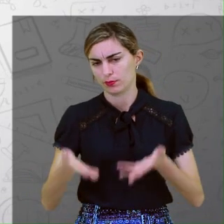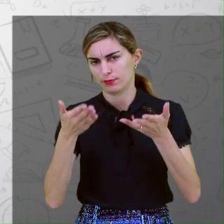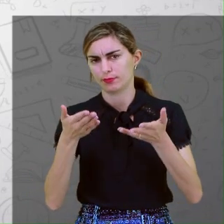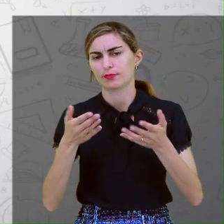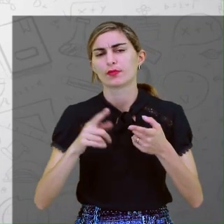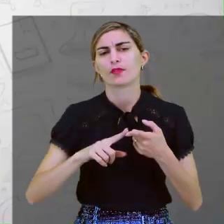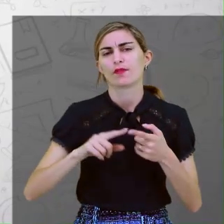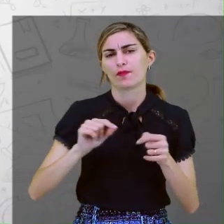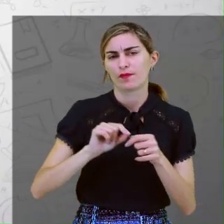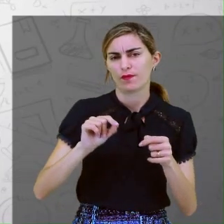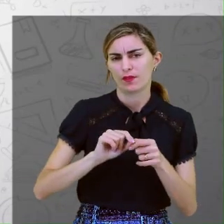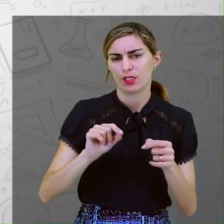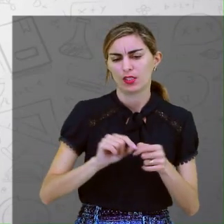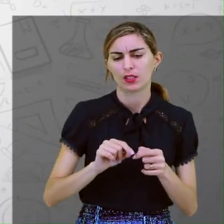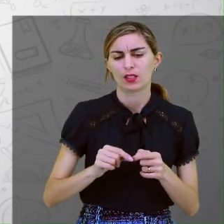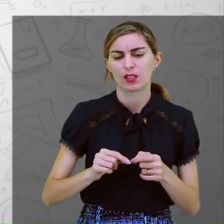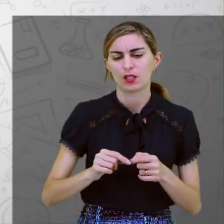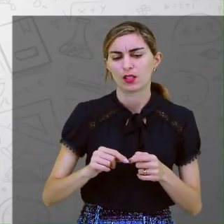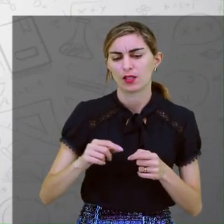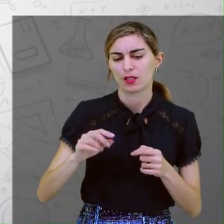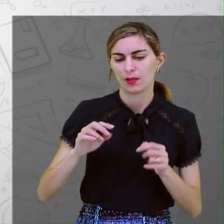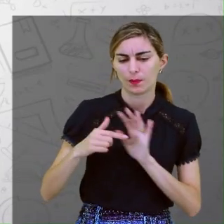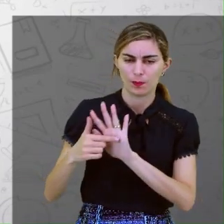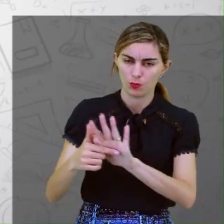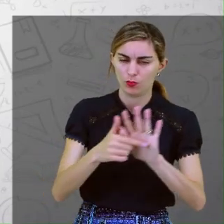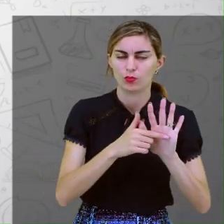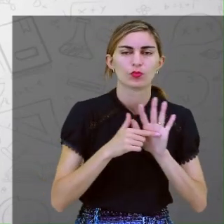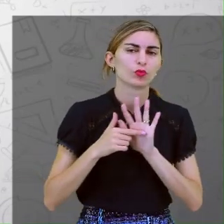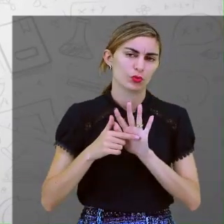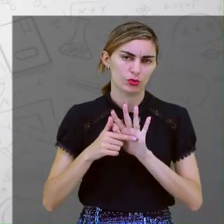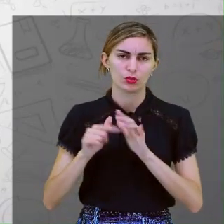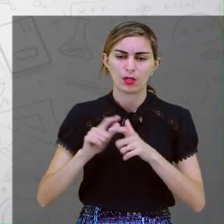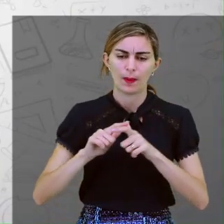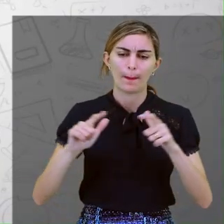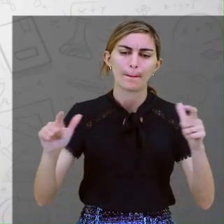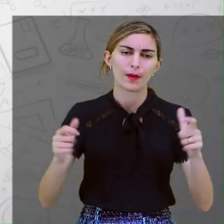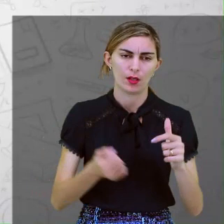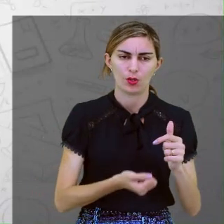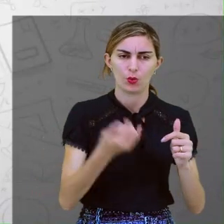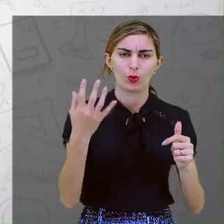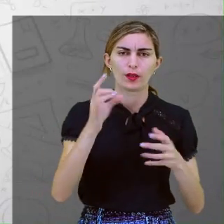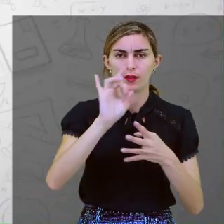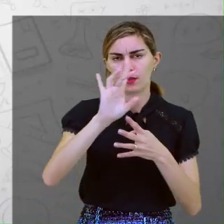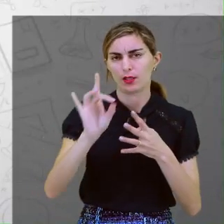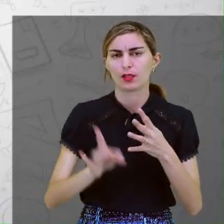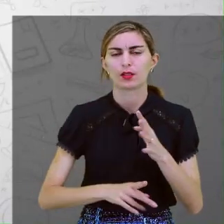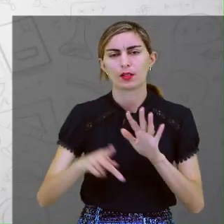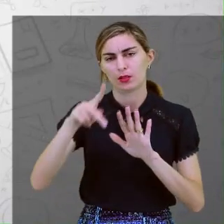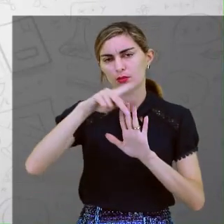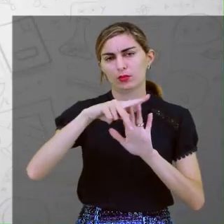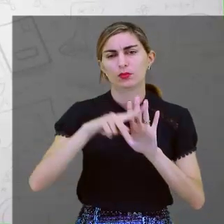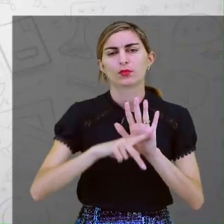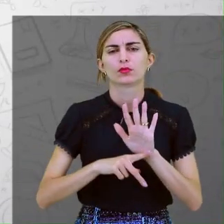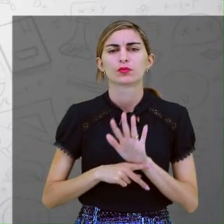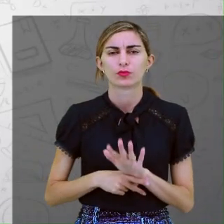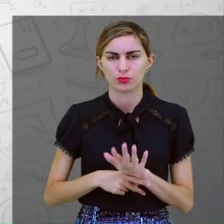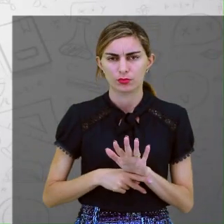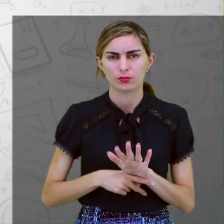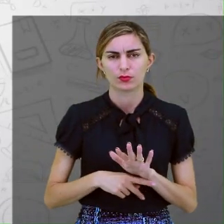sejam feitas aí de forma a trazer a maior quantidade de detalhes possível do projeto.